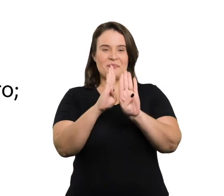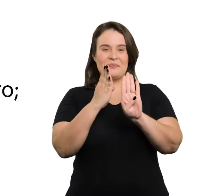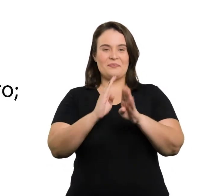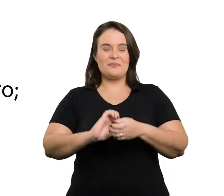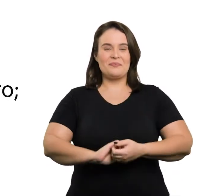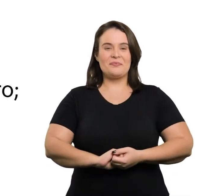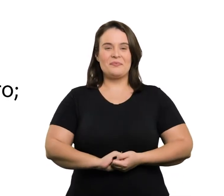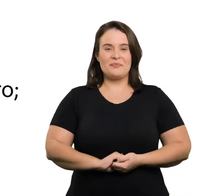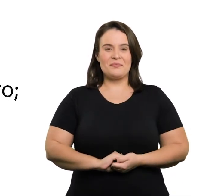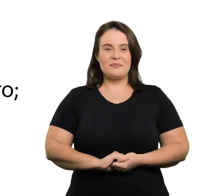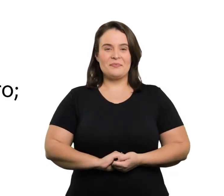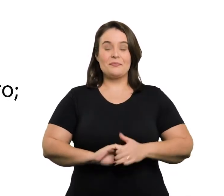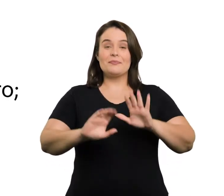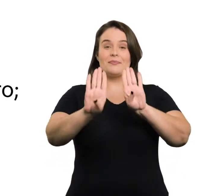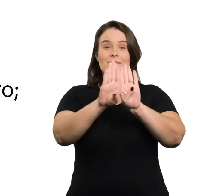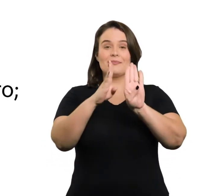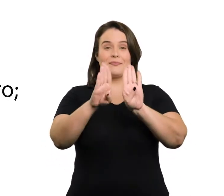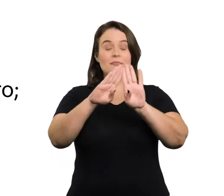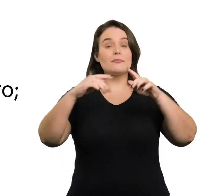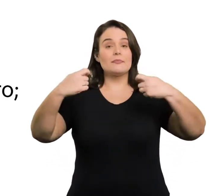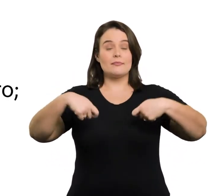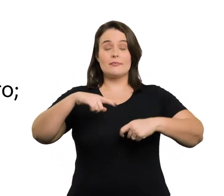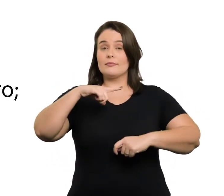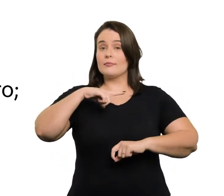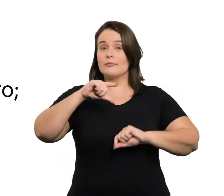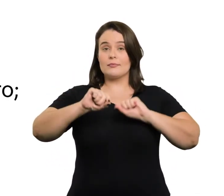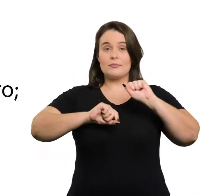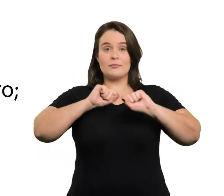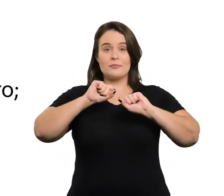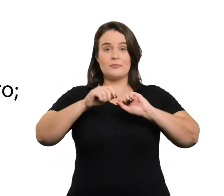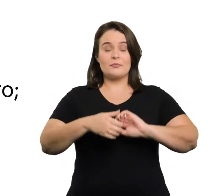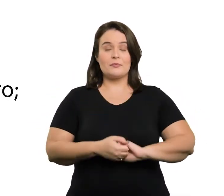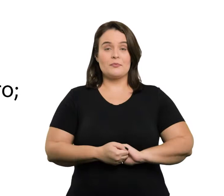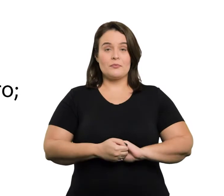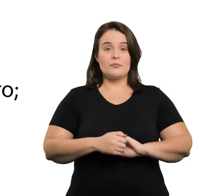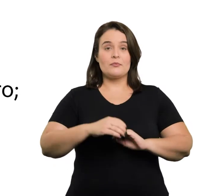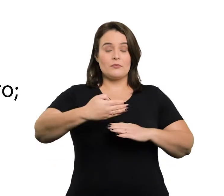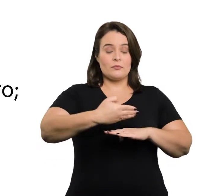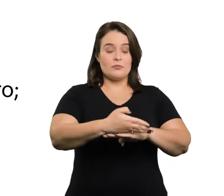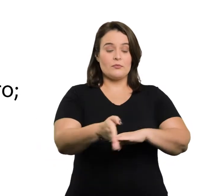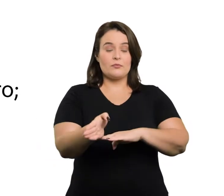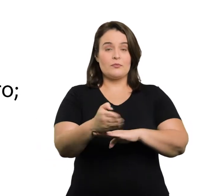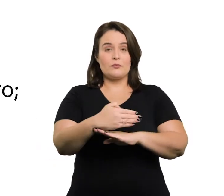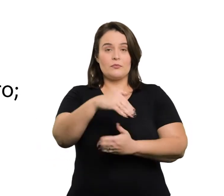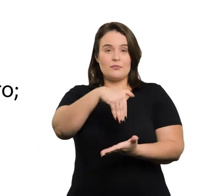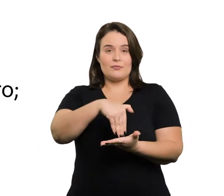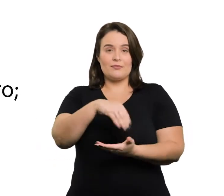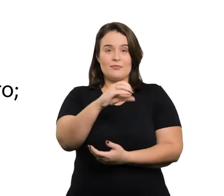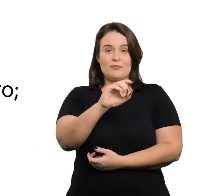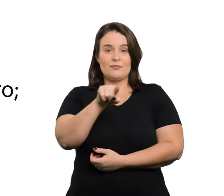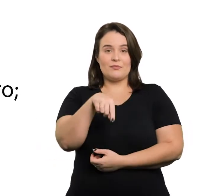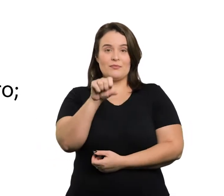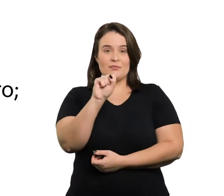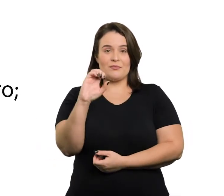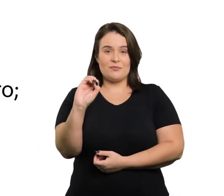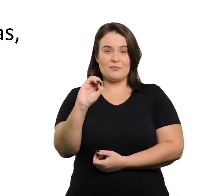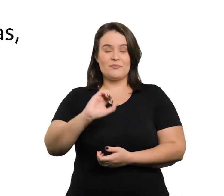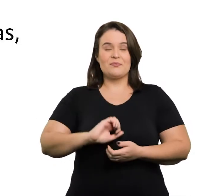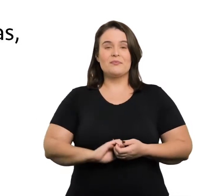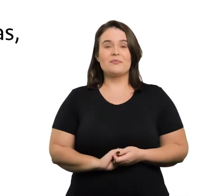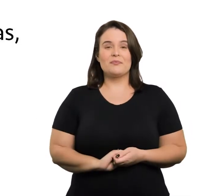Portas. As portas devem garantir vão livre mínimo de 0,80